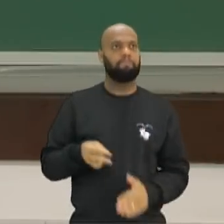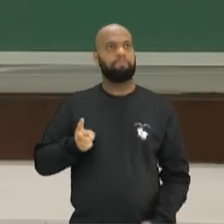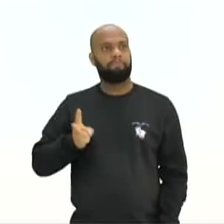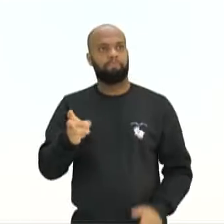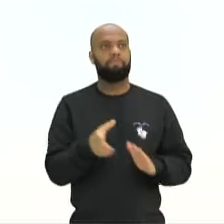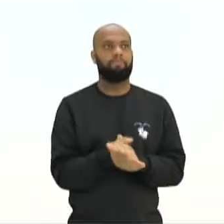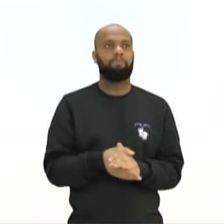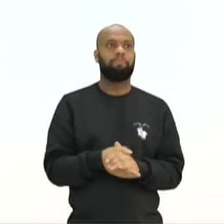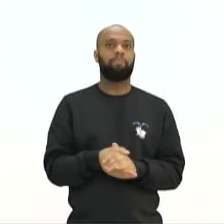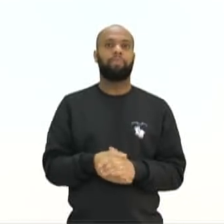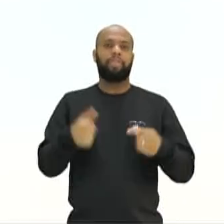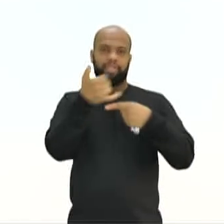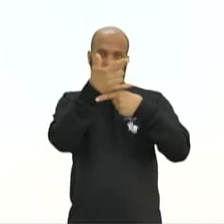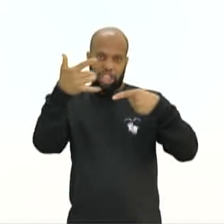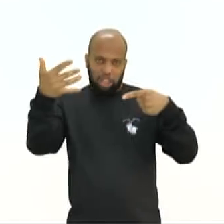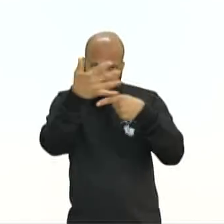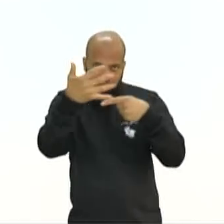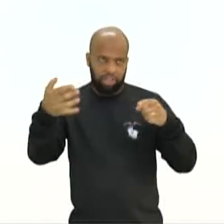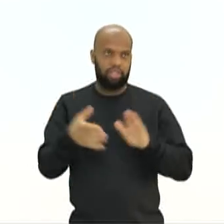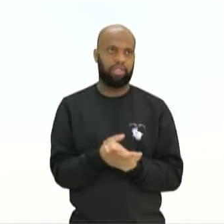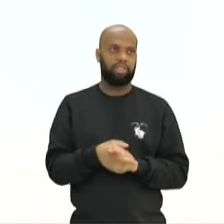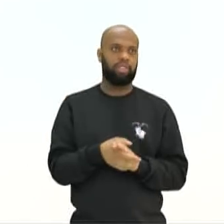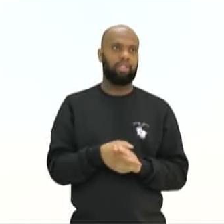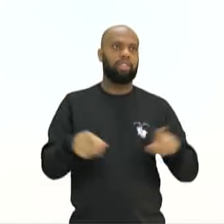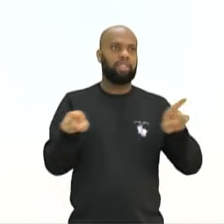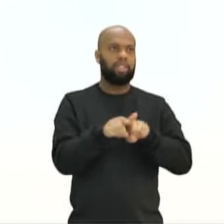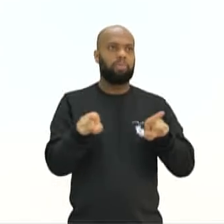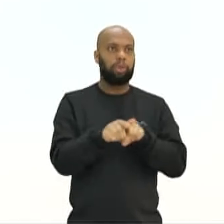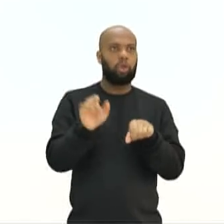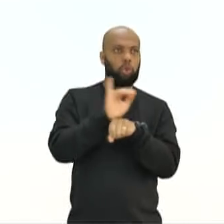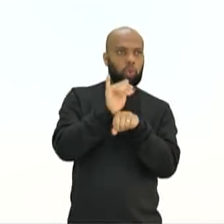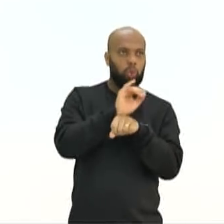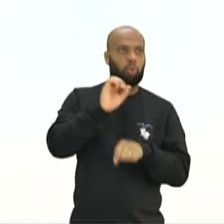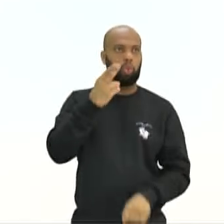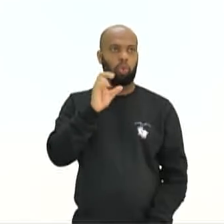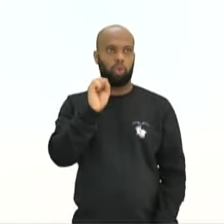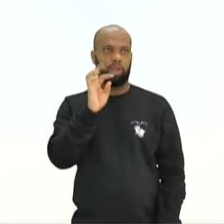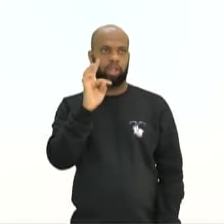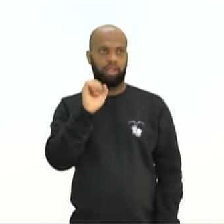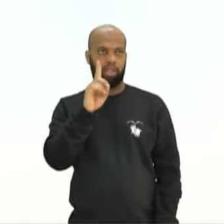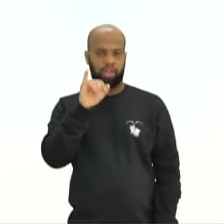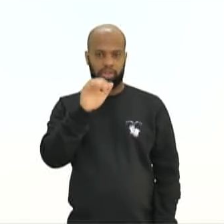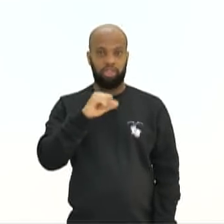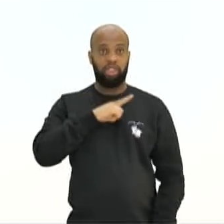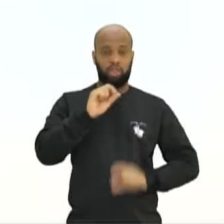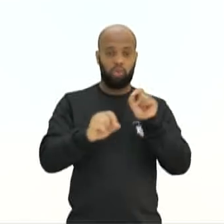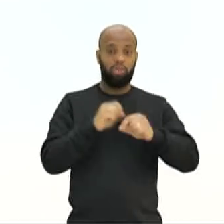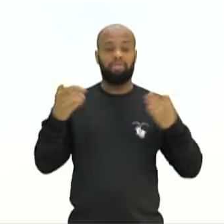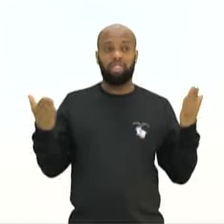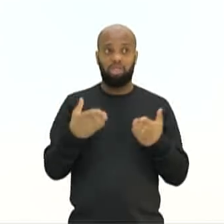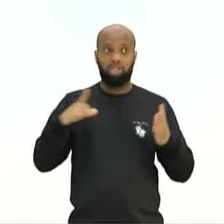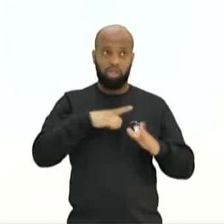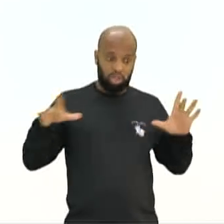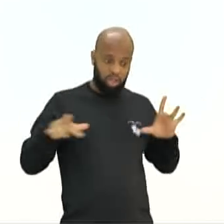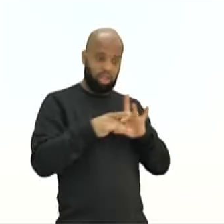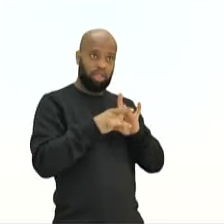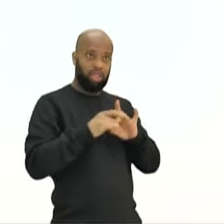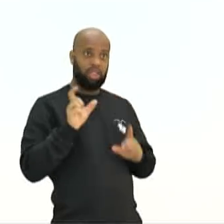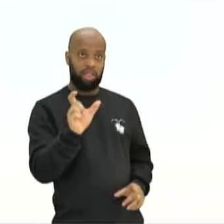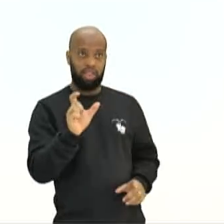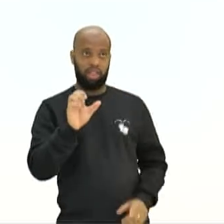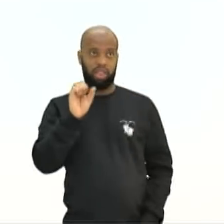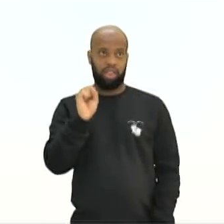continuando, seja Netflix, Stadia ou até o YouTube, o grande fio condutor do streaming e de